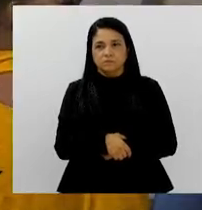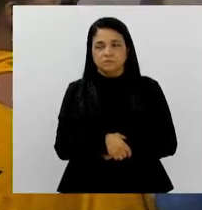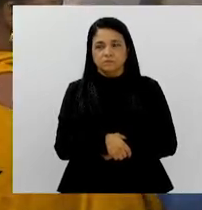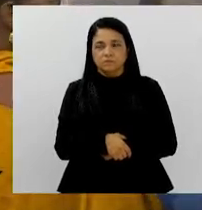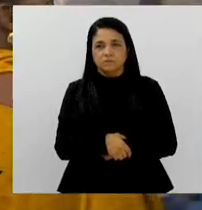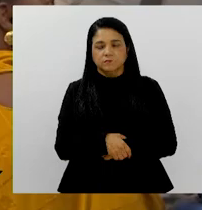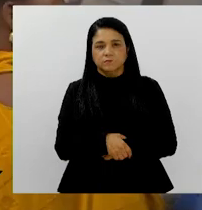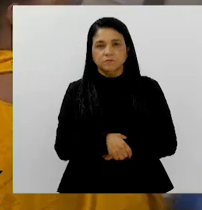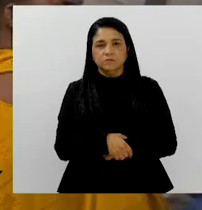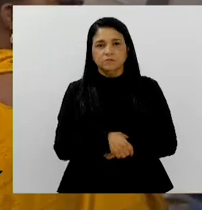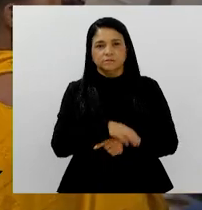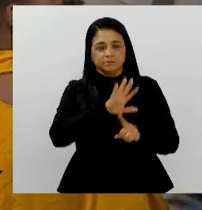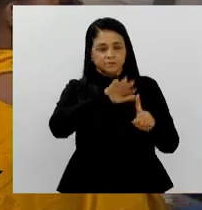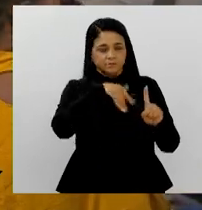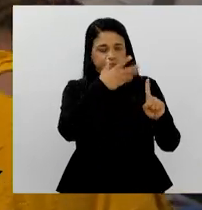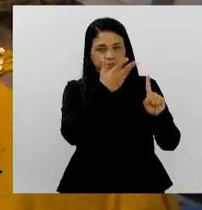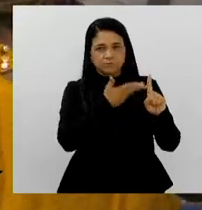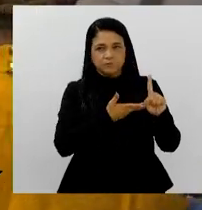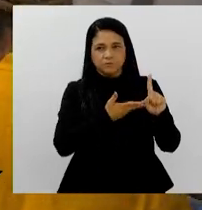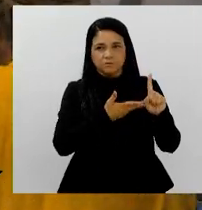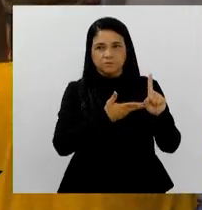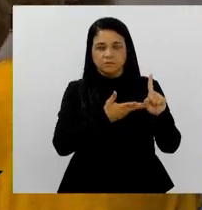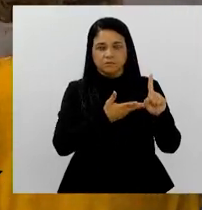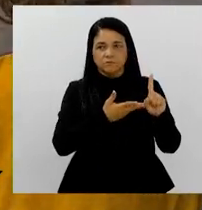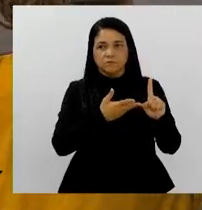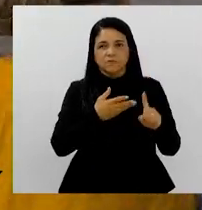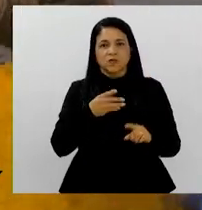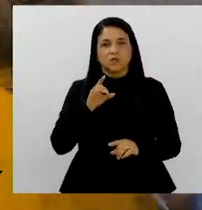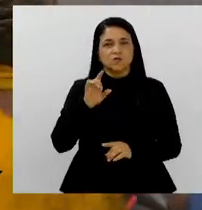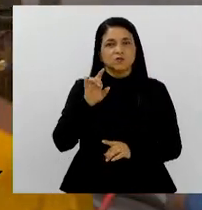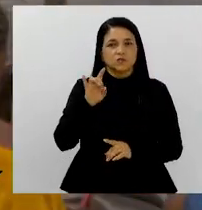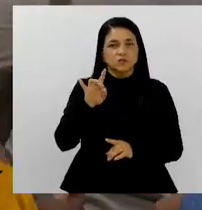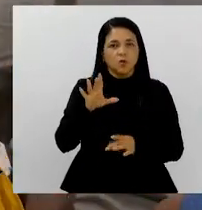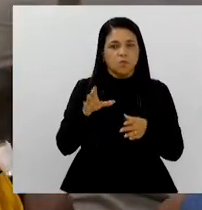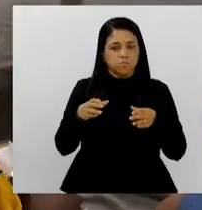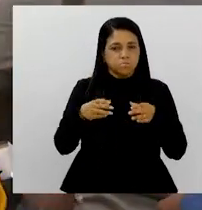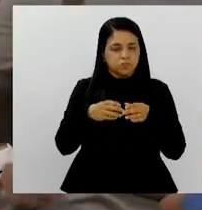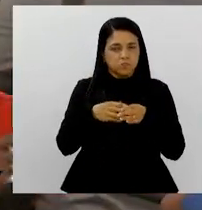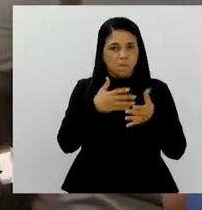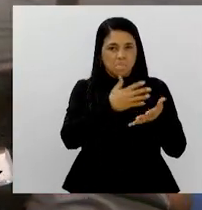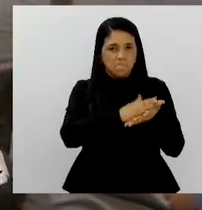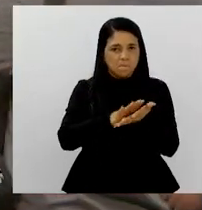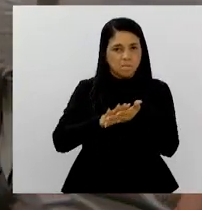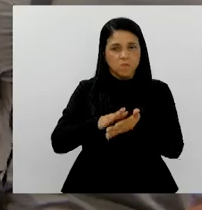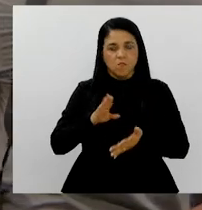Próximo agraciado, Só Toca Bloco.